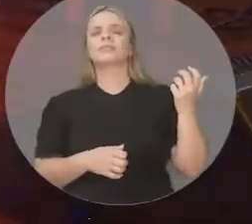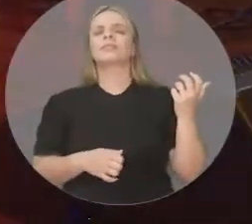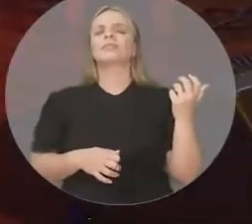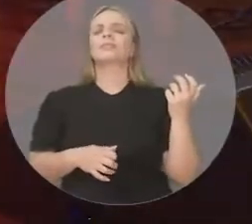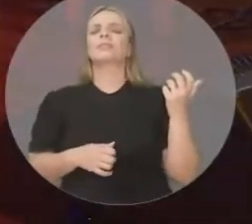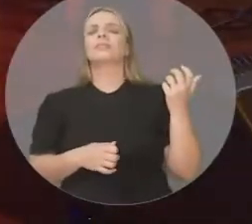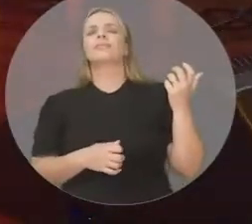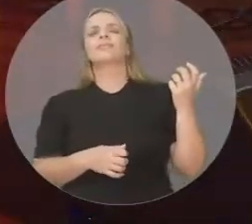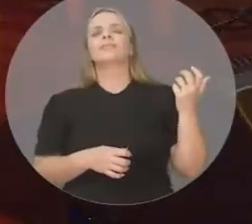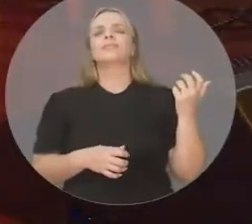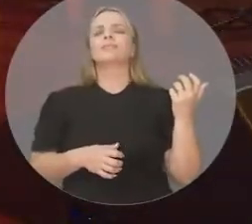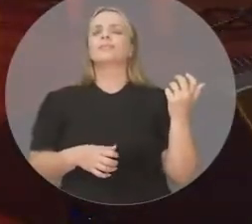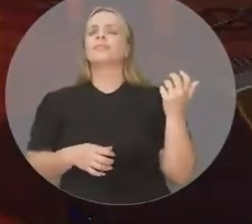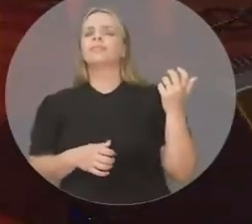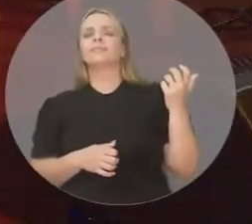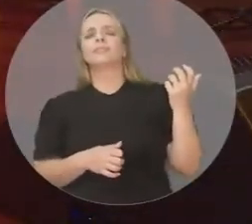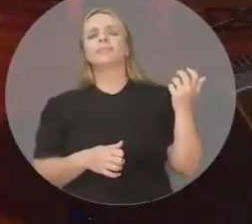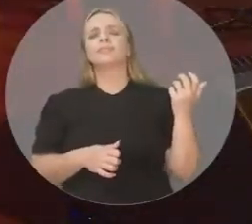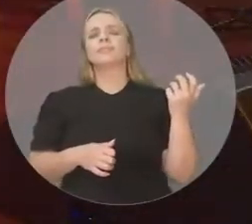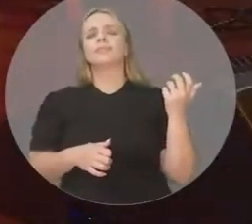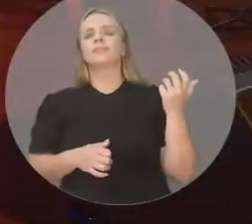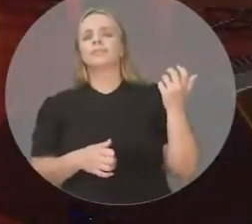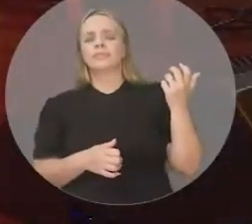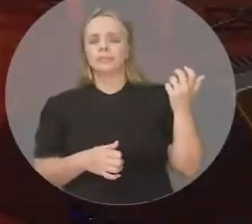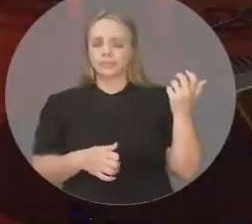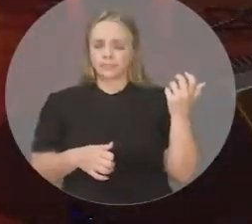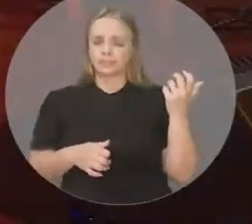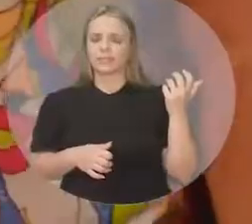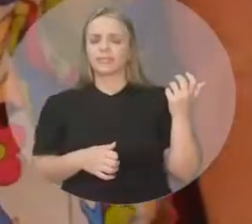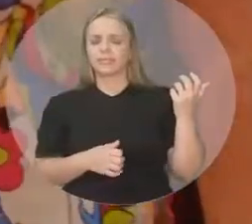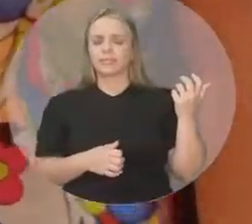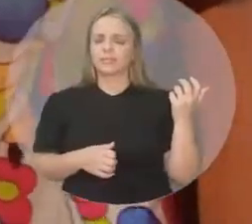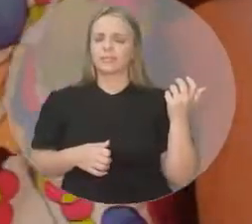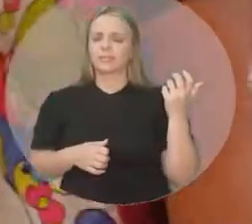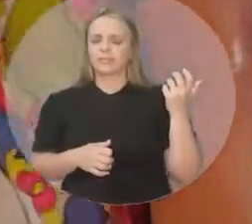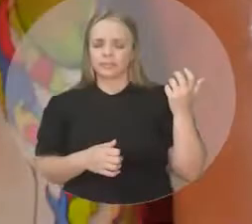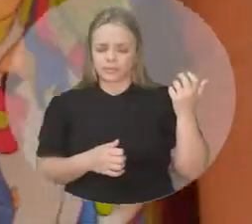ver a lua, como está tão bela.